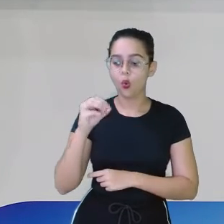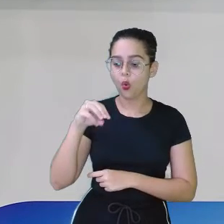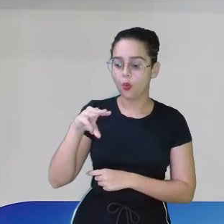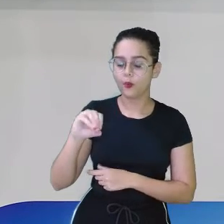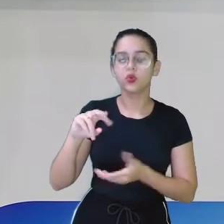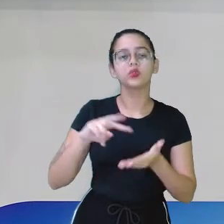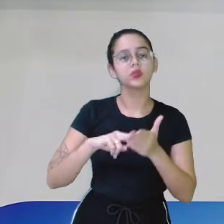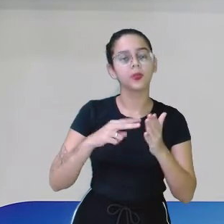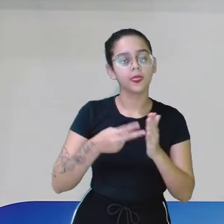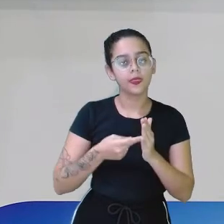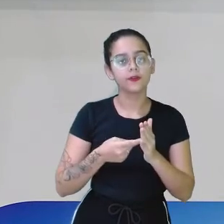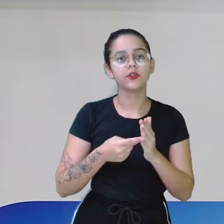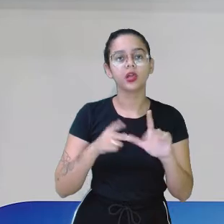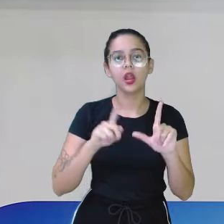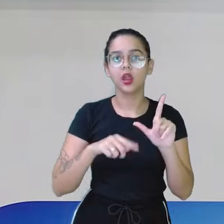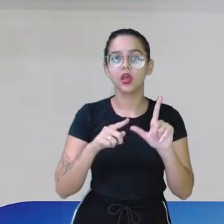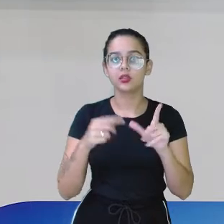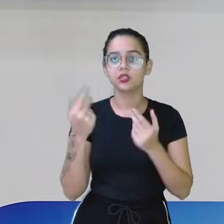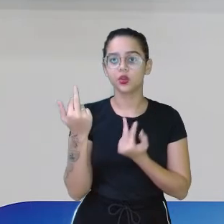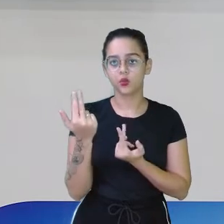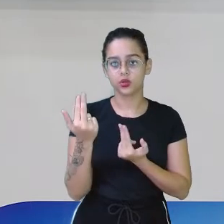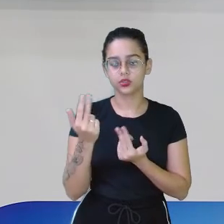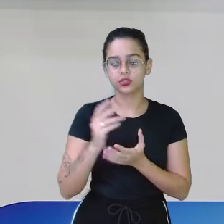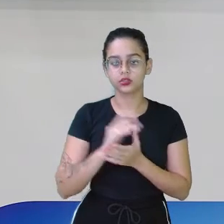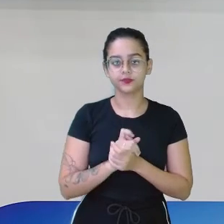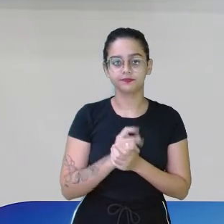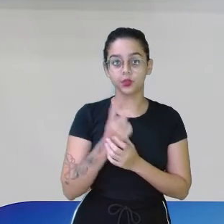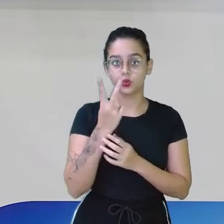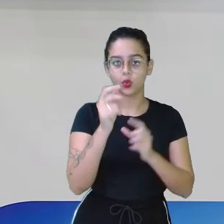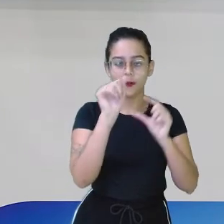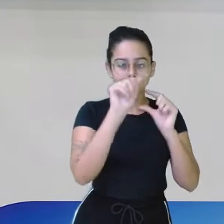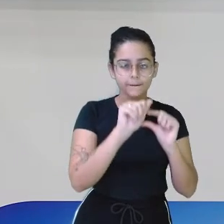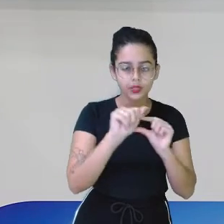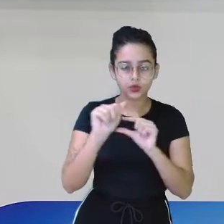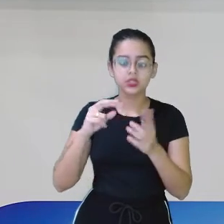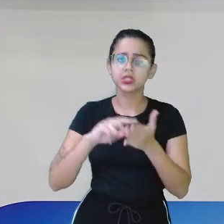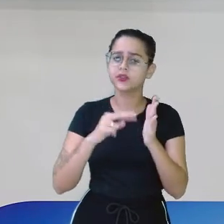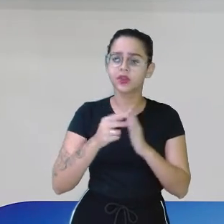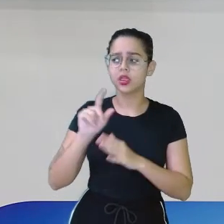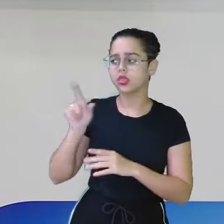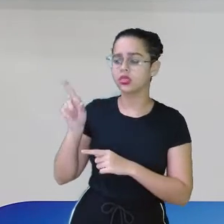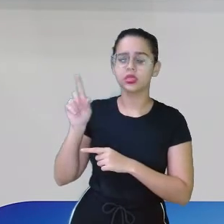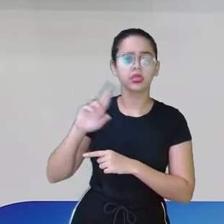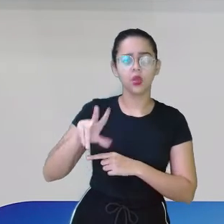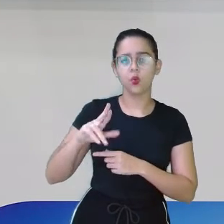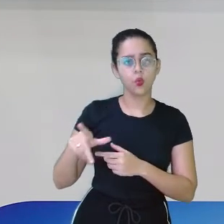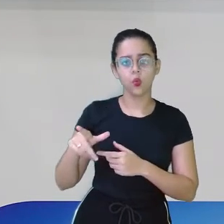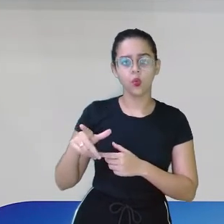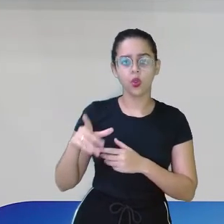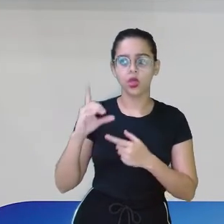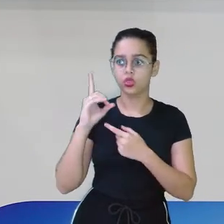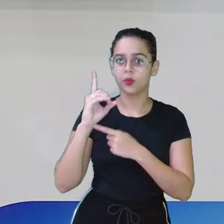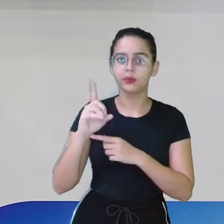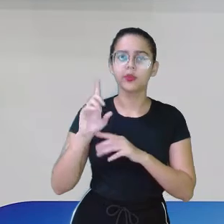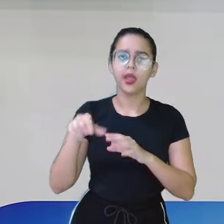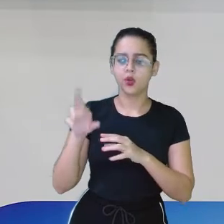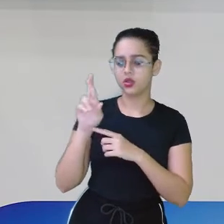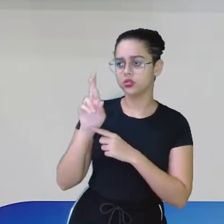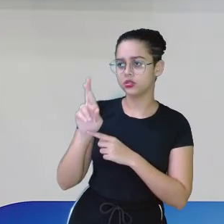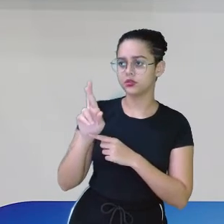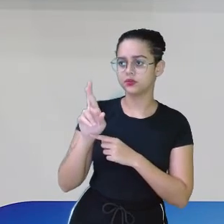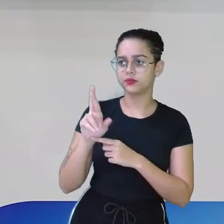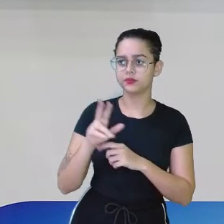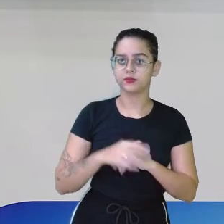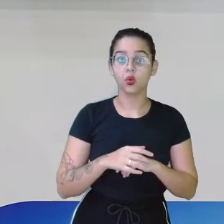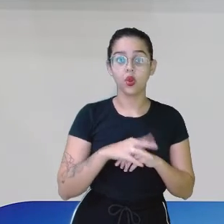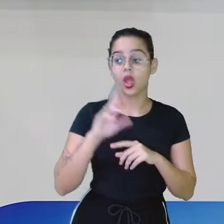homozigoto, né? Com duas letrinhas minúsculas, né? Isso quer dizer que ele não é o dominante, ele é o recessivo, tá certo? O recessivo é o contrário do